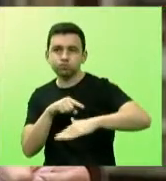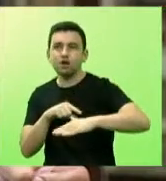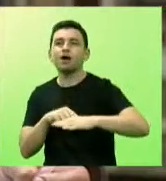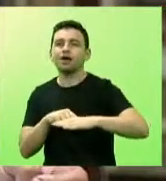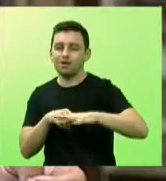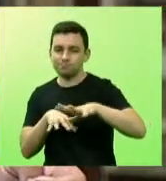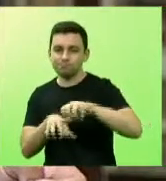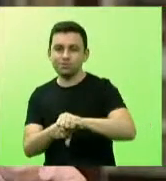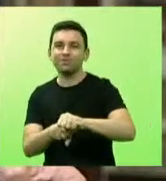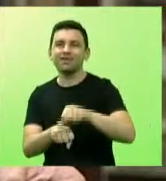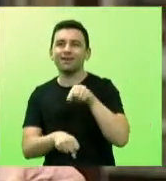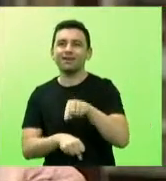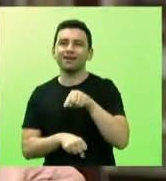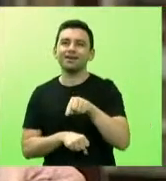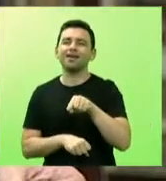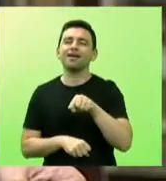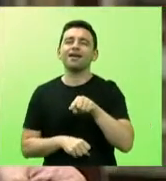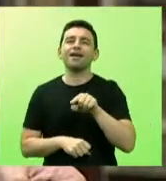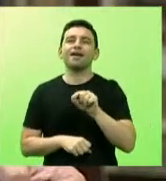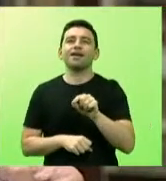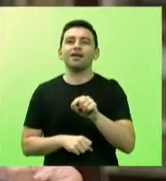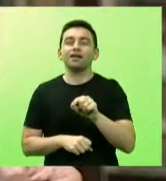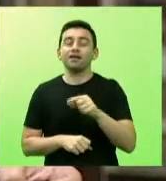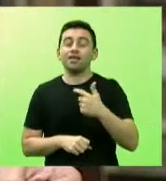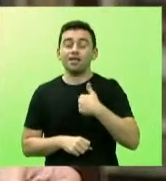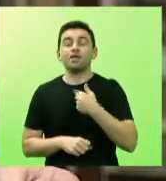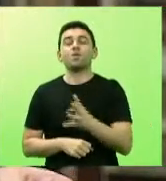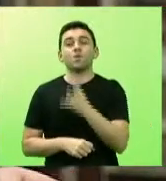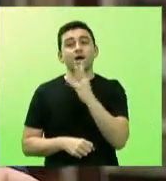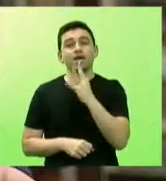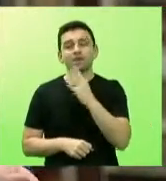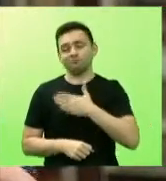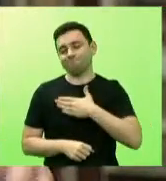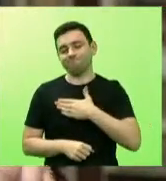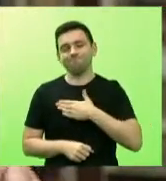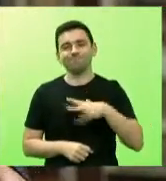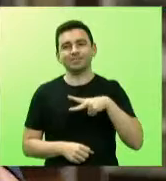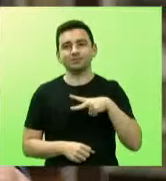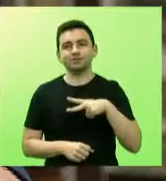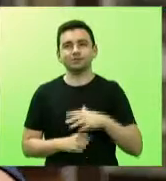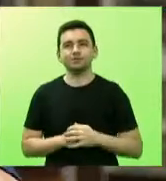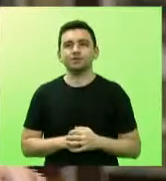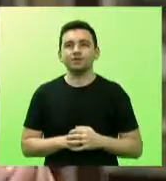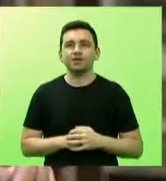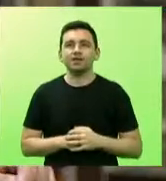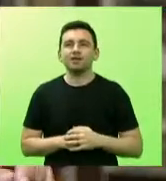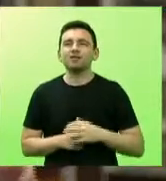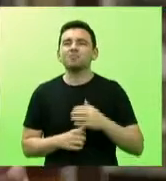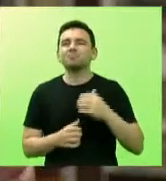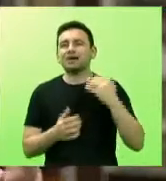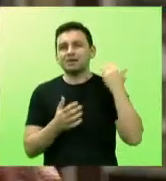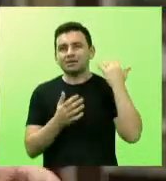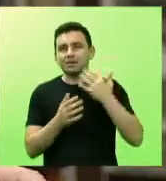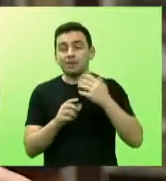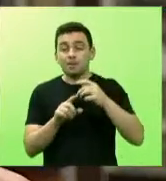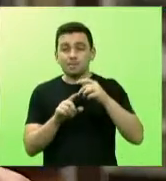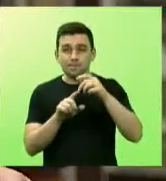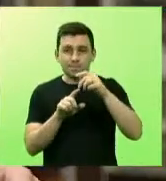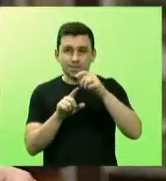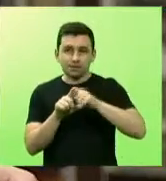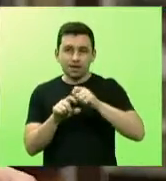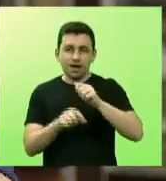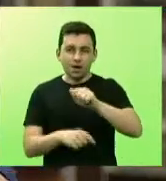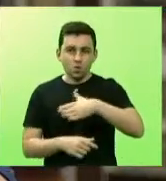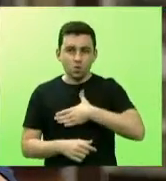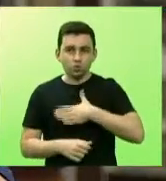alguém. Pegou alguém que eu conheço pessoalmente, e que desde agosto do ano